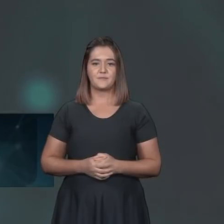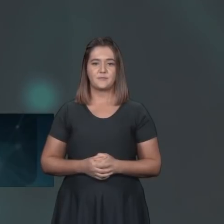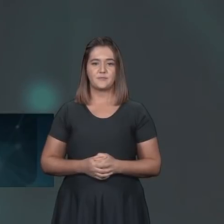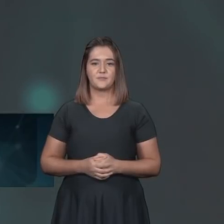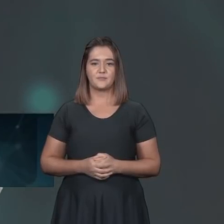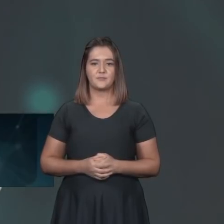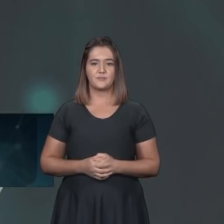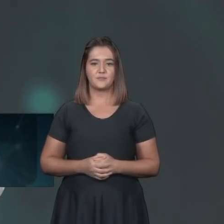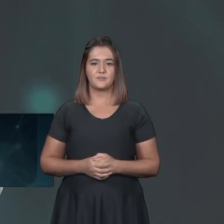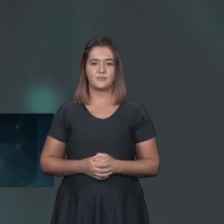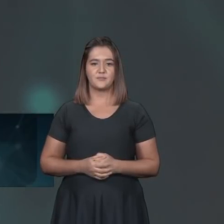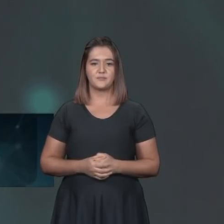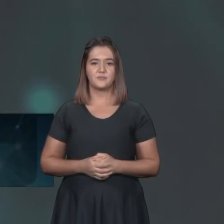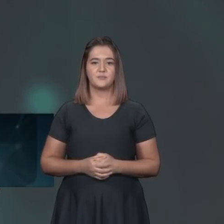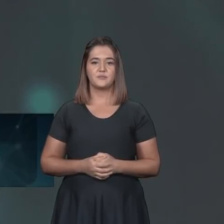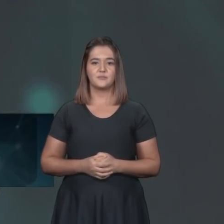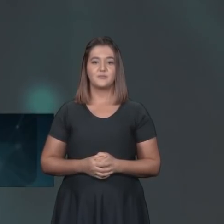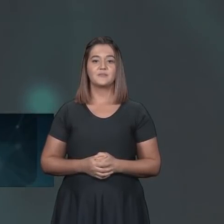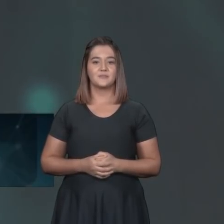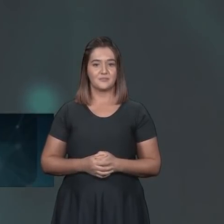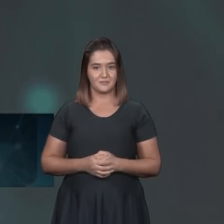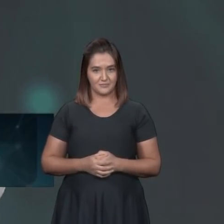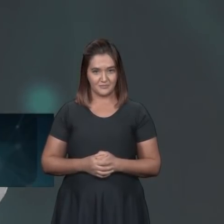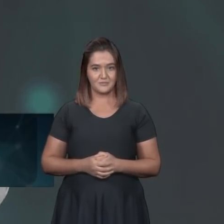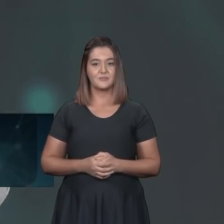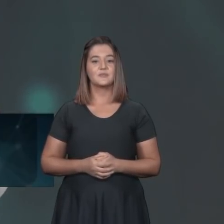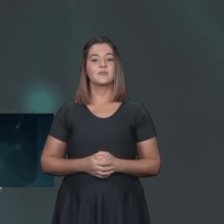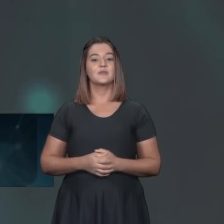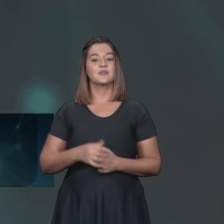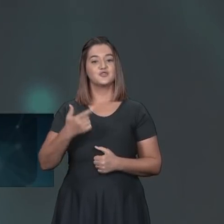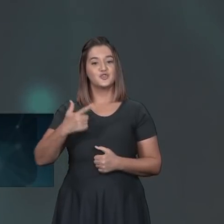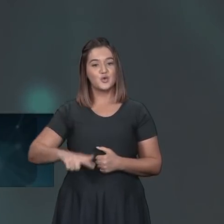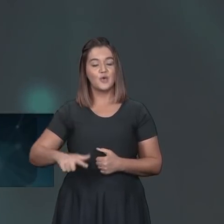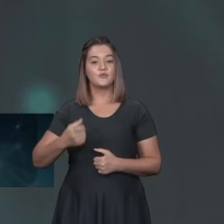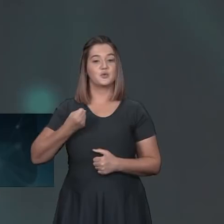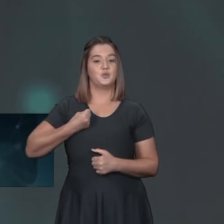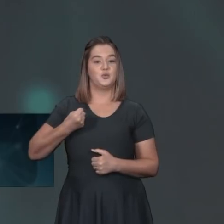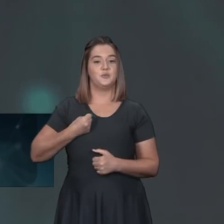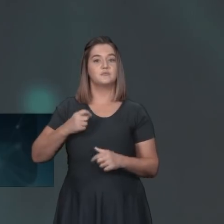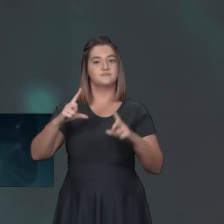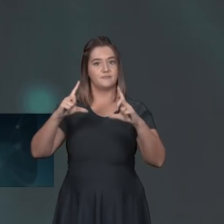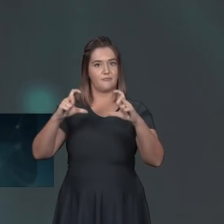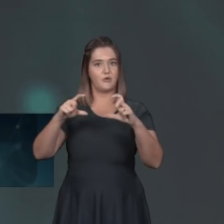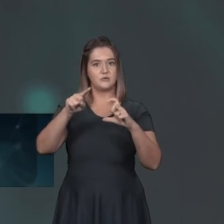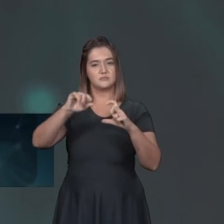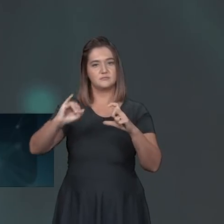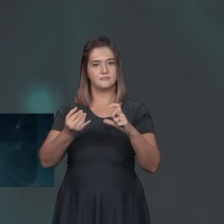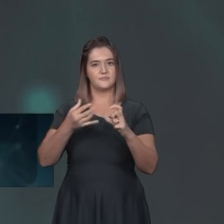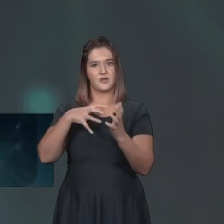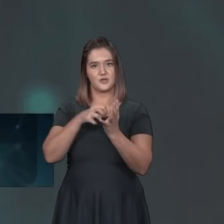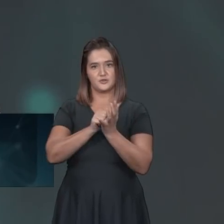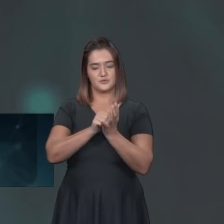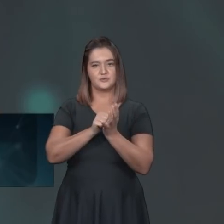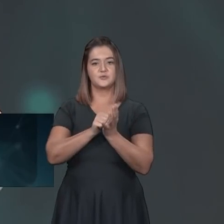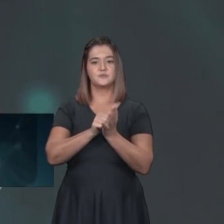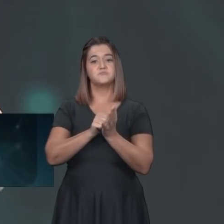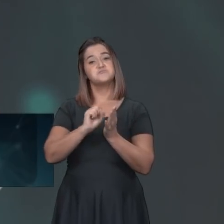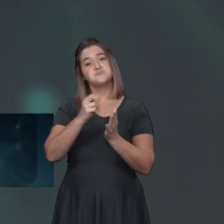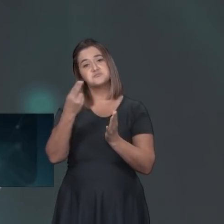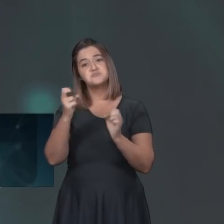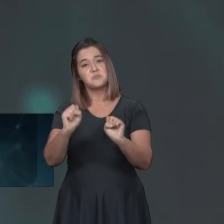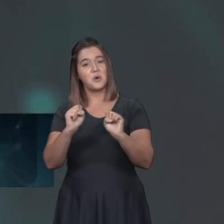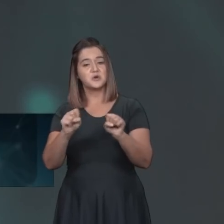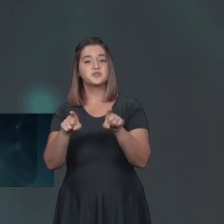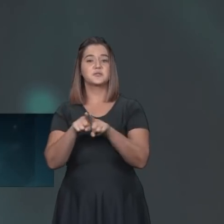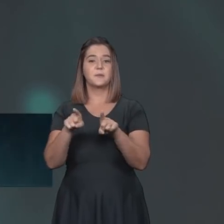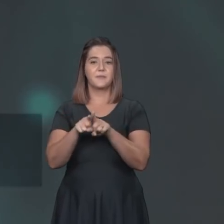98316 9749 pela terceira vez. 12 98316 9749. Ou então você pode acessar